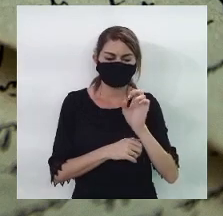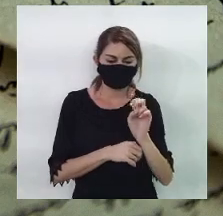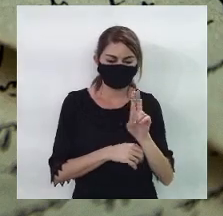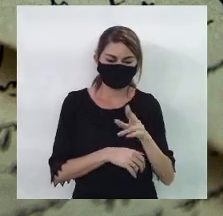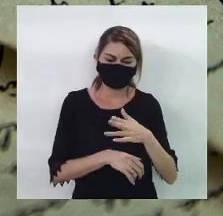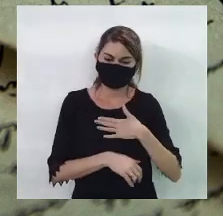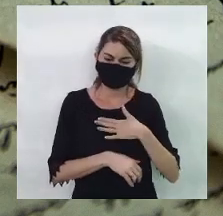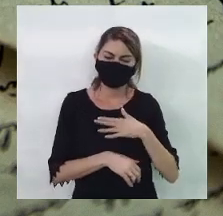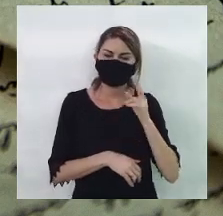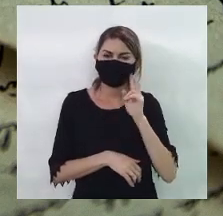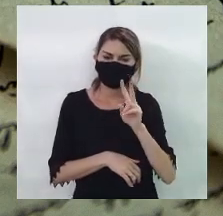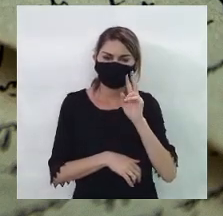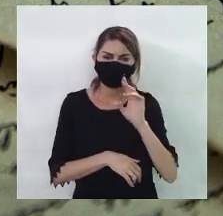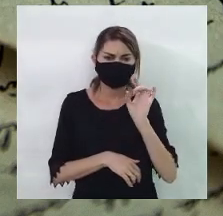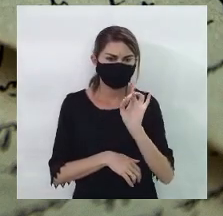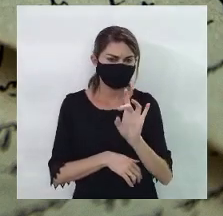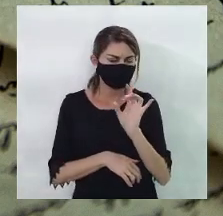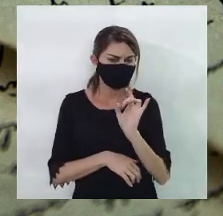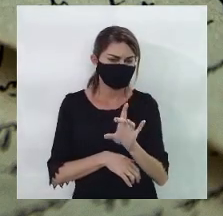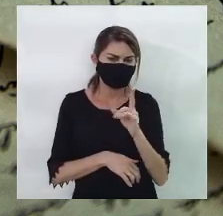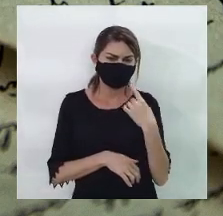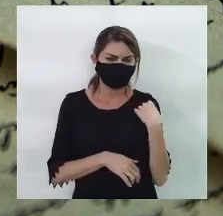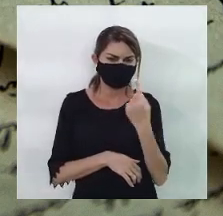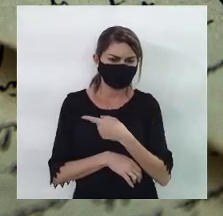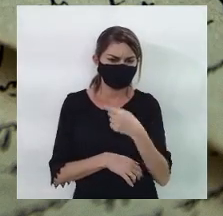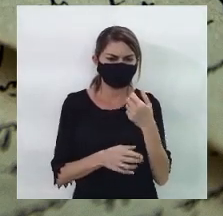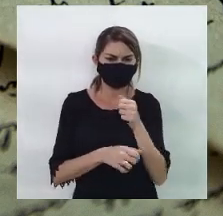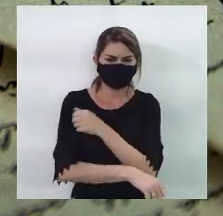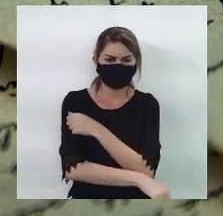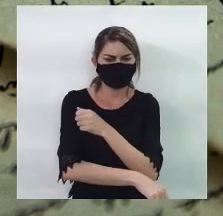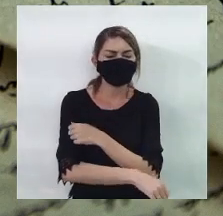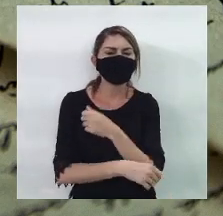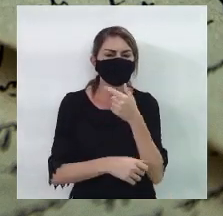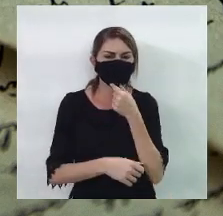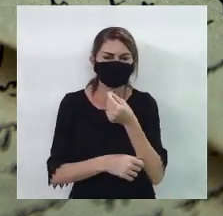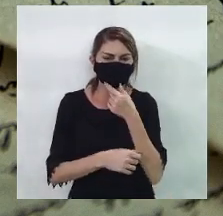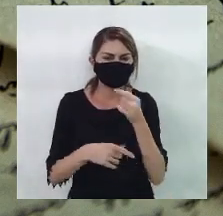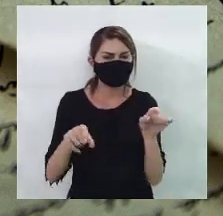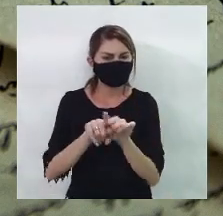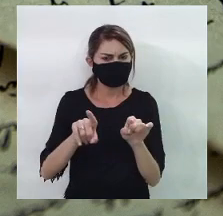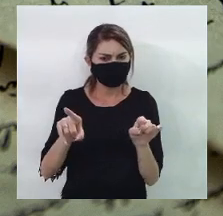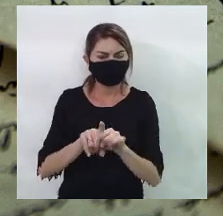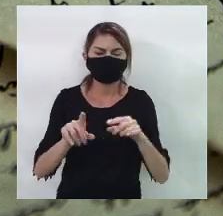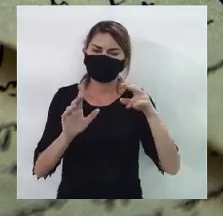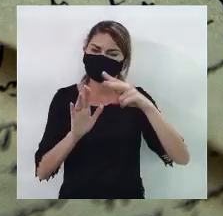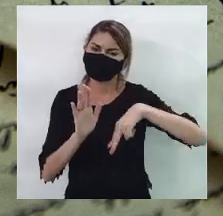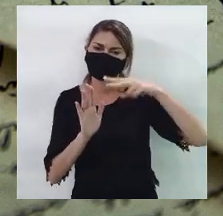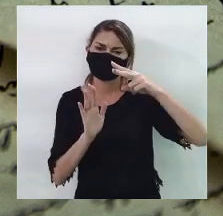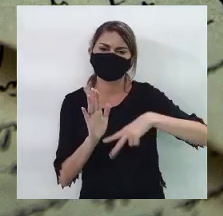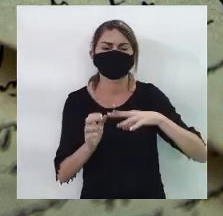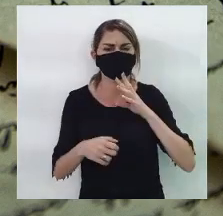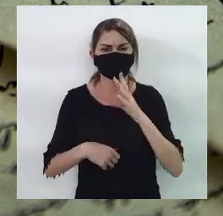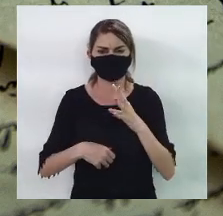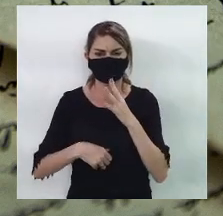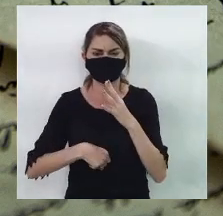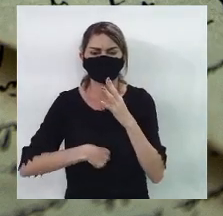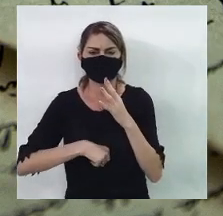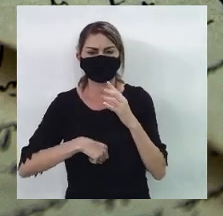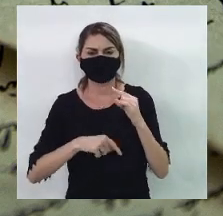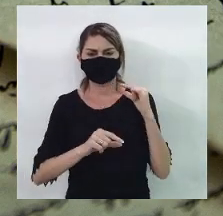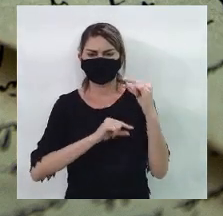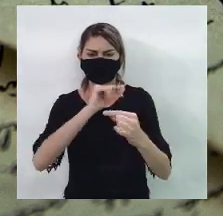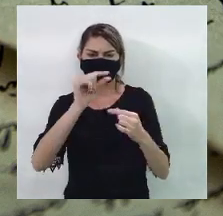E lembrar que não só as nossas estudantes, os rapazes também, para ler e conhecerem um pouco